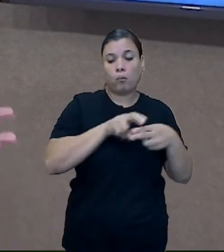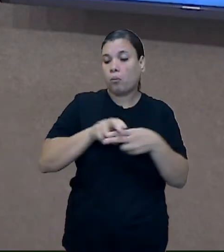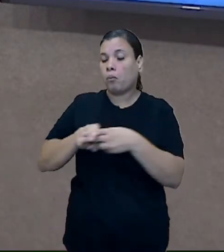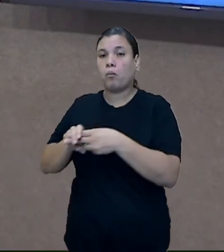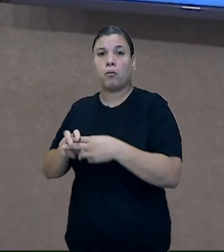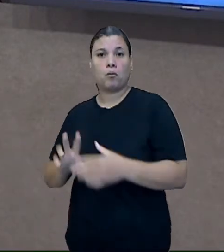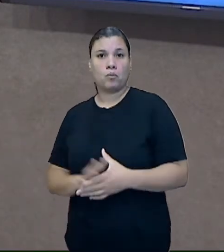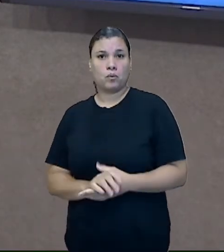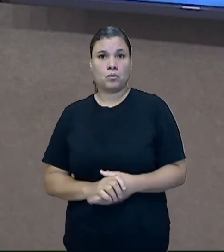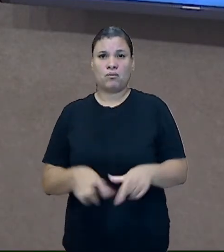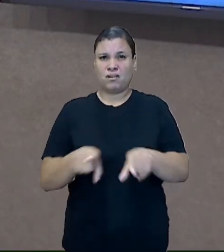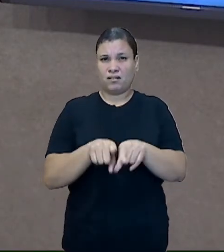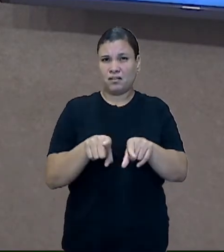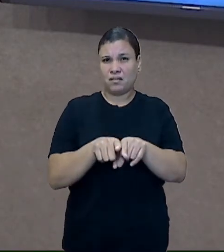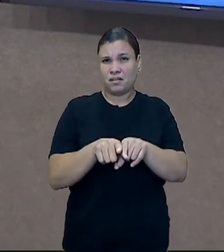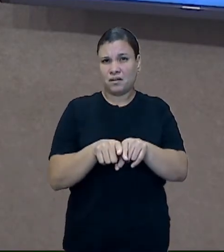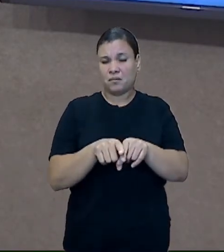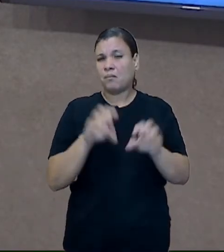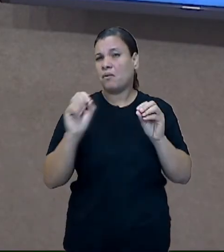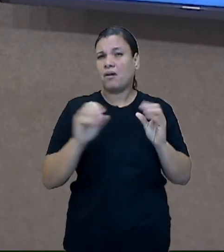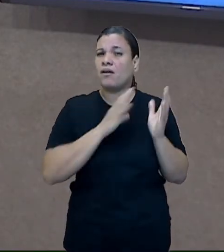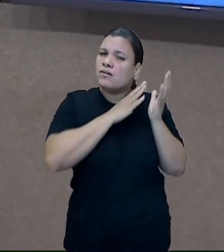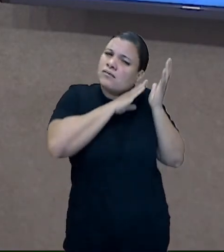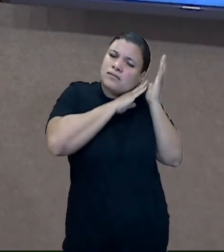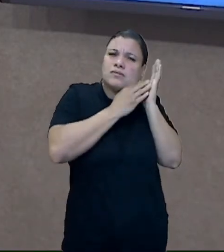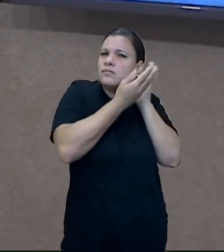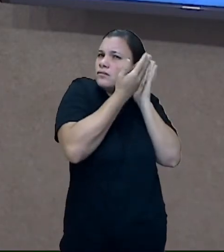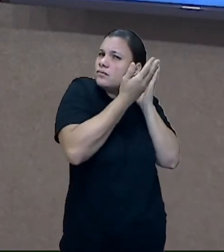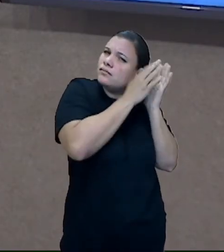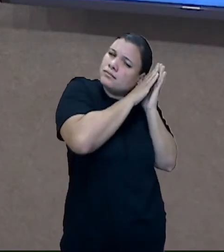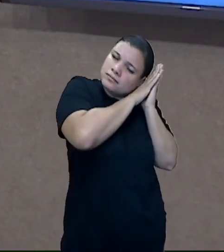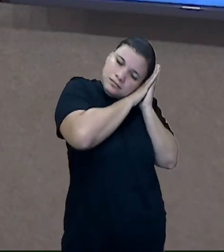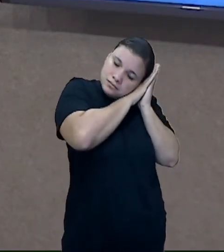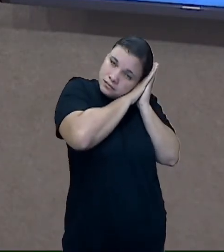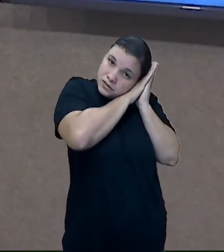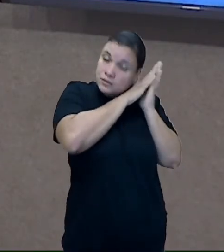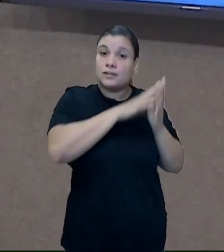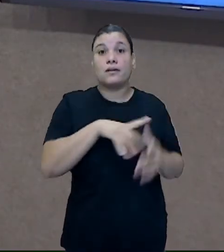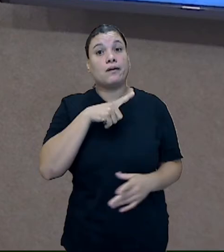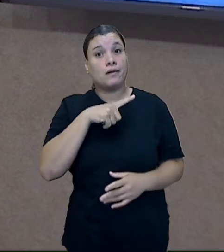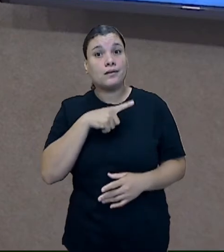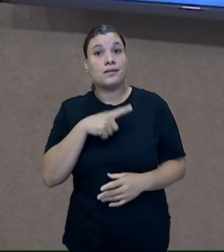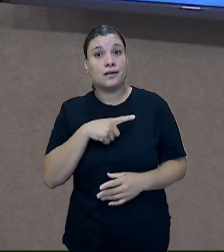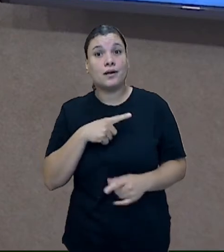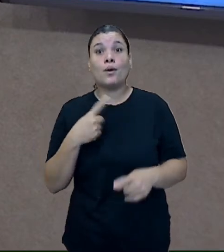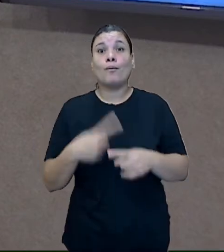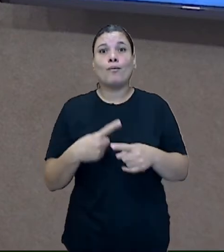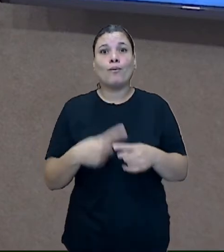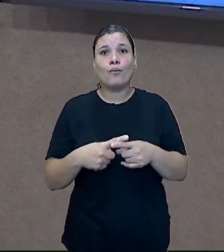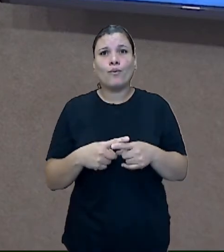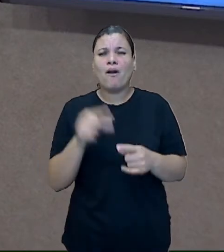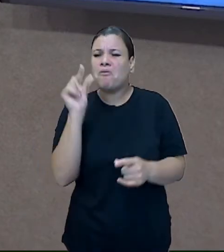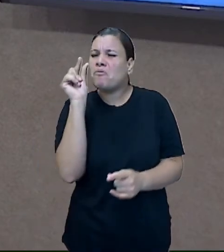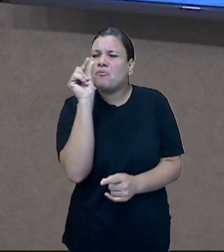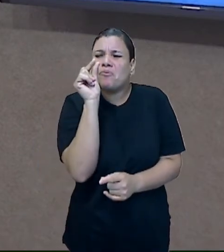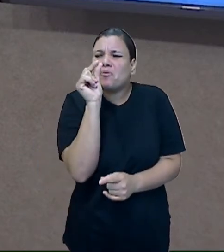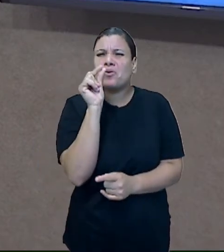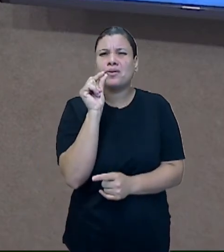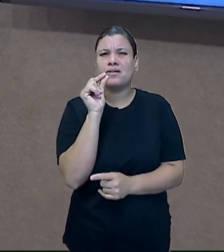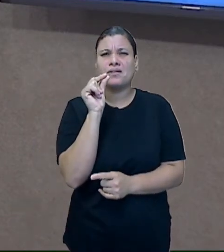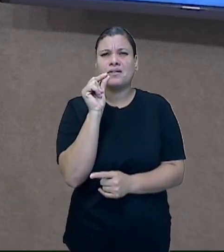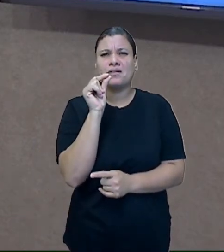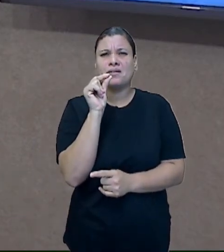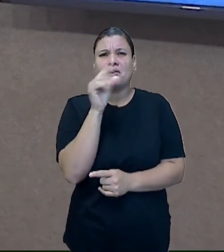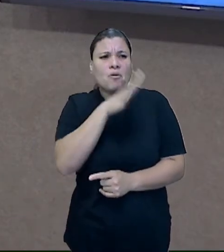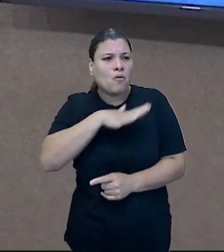um período e guardou sem. É por isso que é bom que a gente lave todo, que a gente vá guardar, para que a